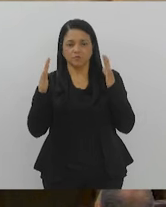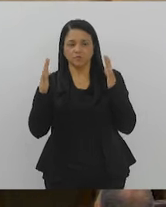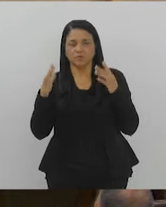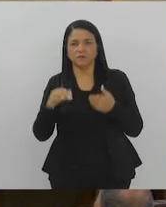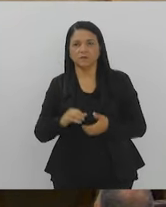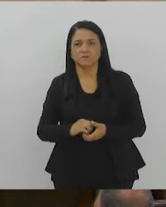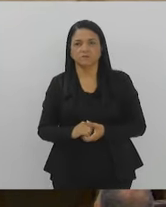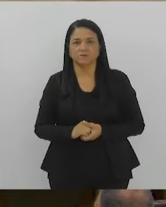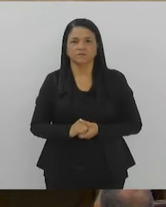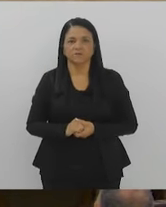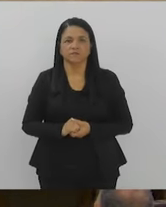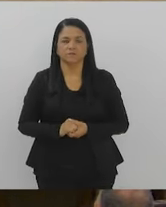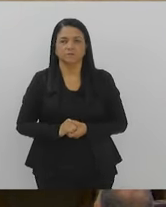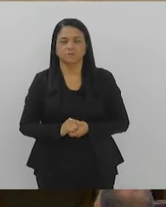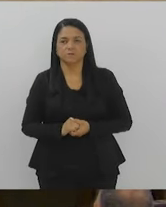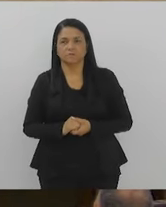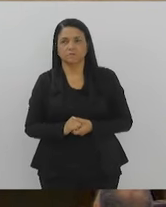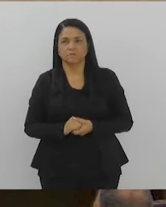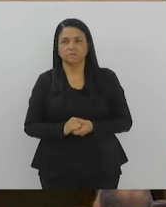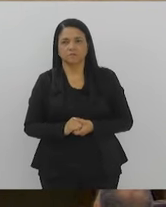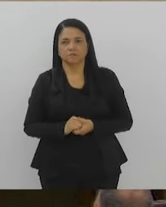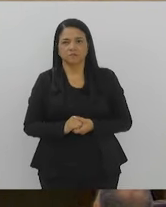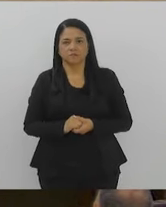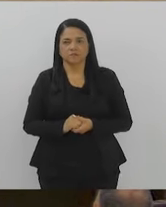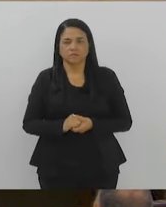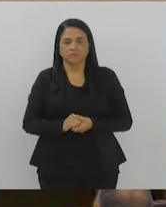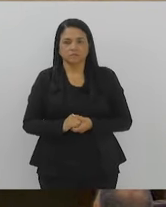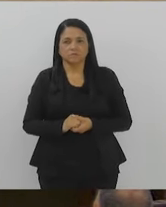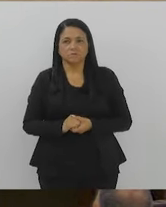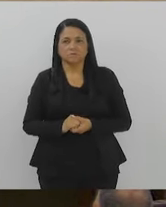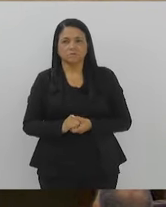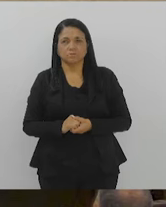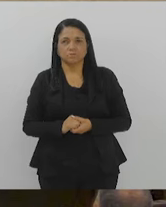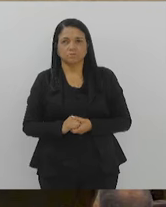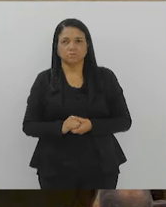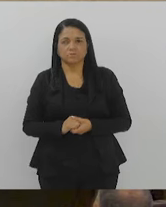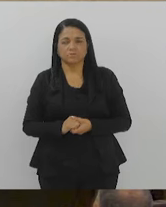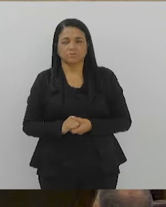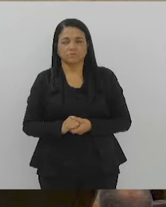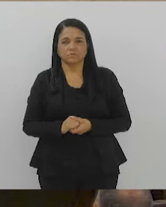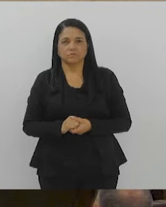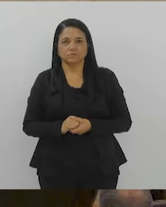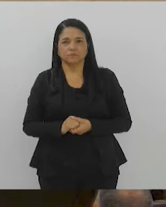Acabou aqui? Só faltou uma. Não, outra.